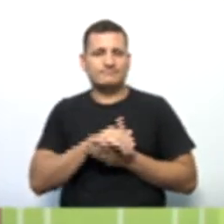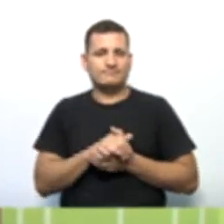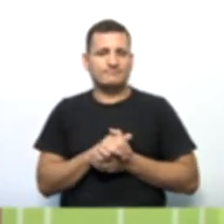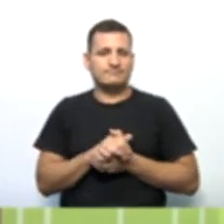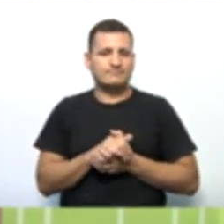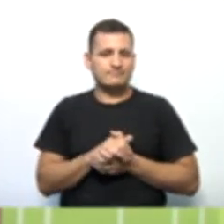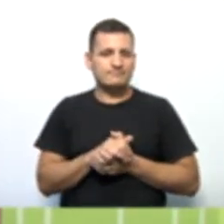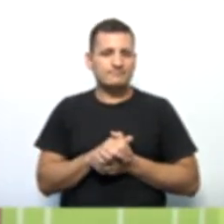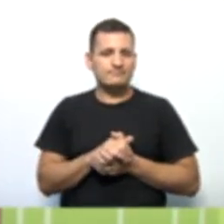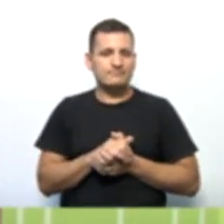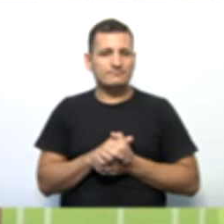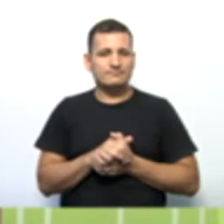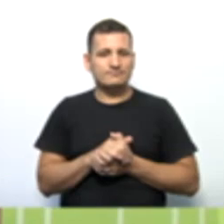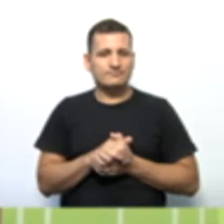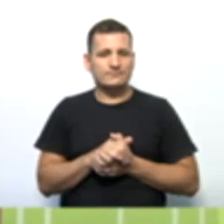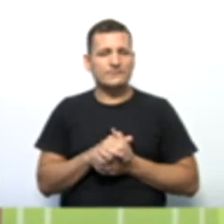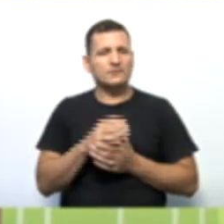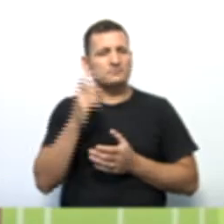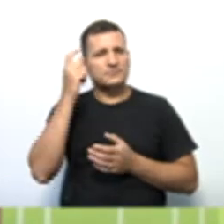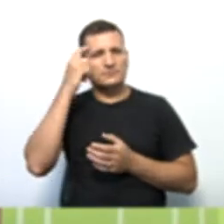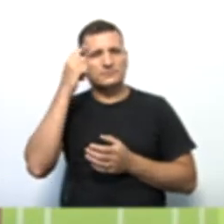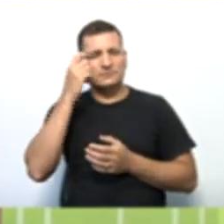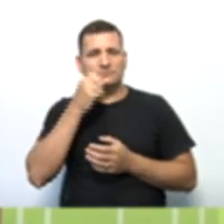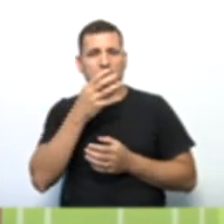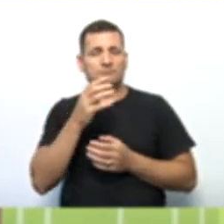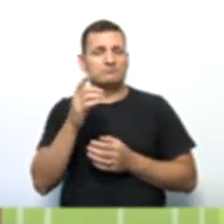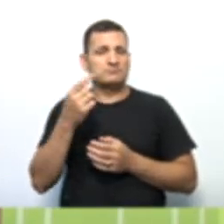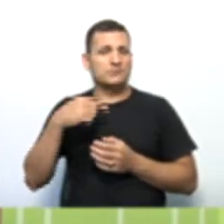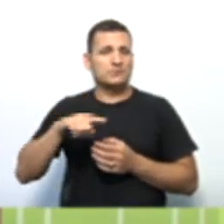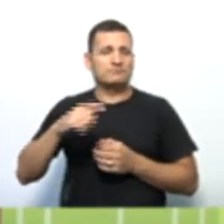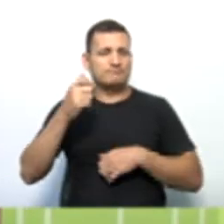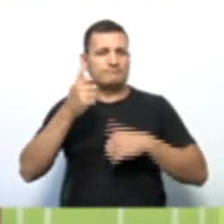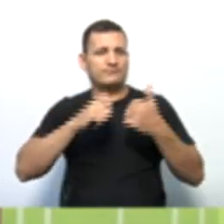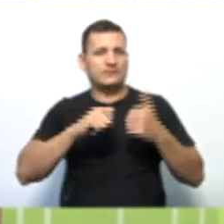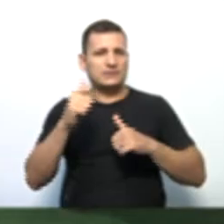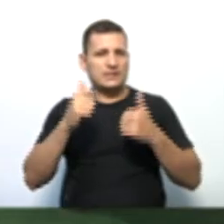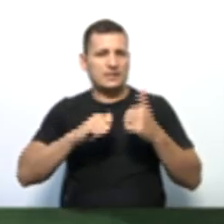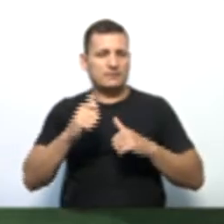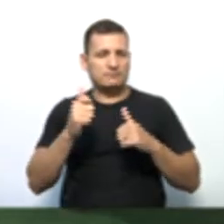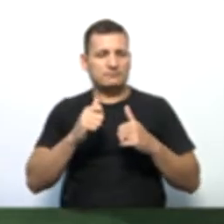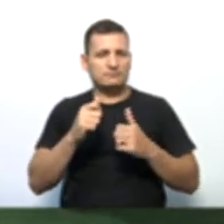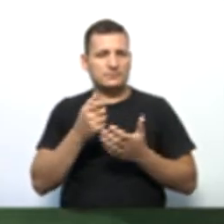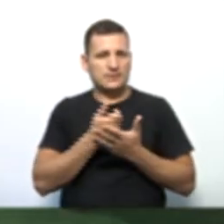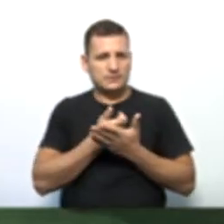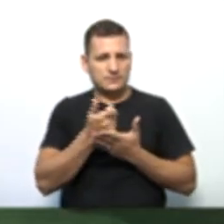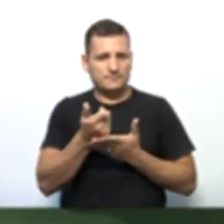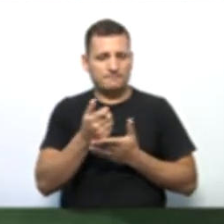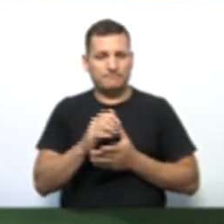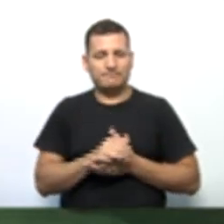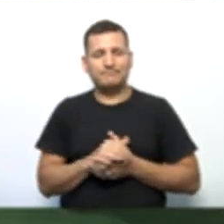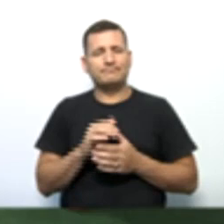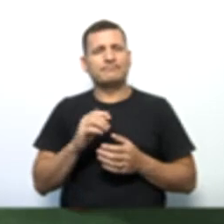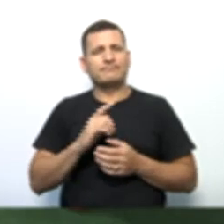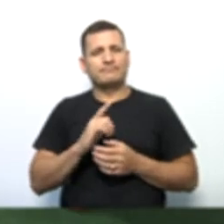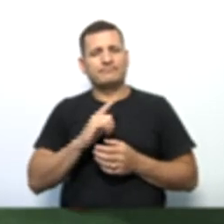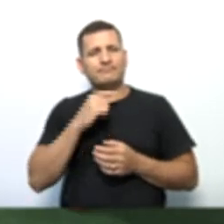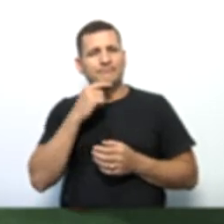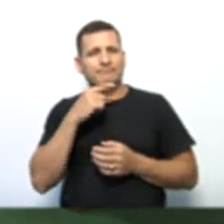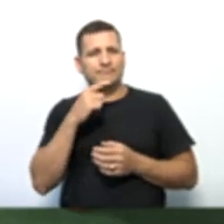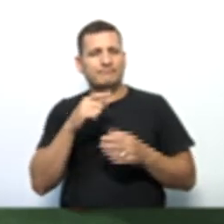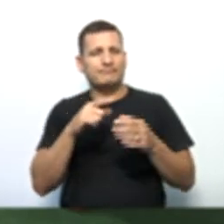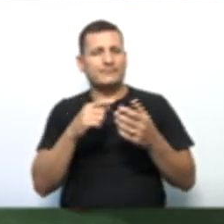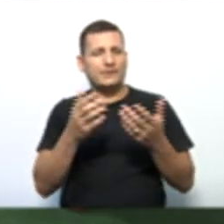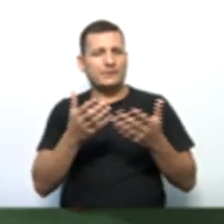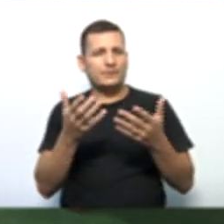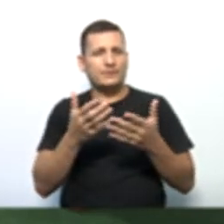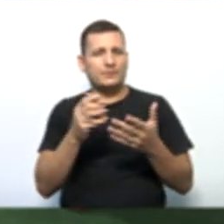que é um pêndulo bom, né, professor Diego, para a gente avaliar nossas ações. Aí aqui até surgiu uma dúvida no sentido assim, né, professor? A gente está falando